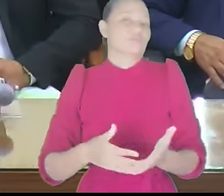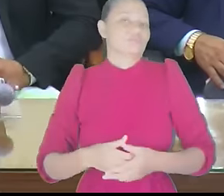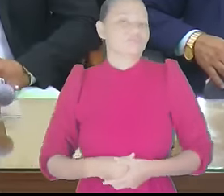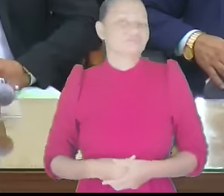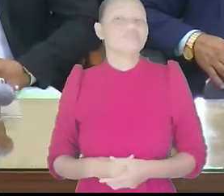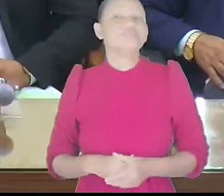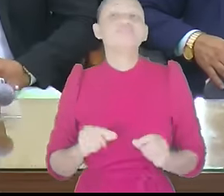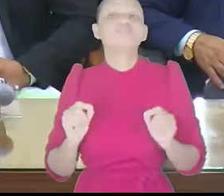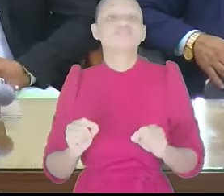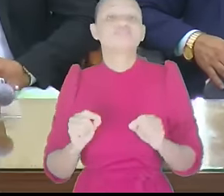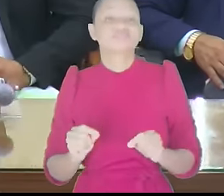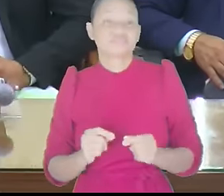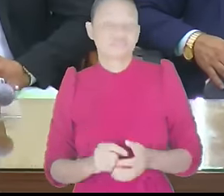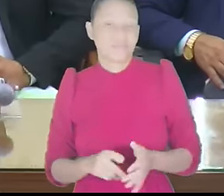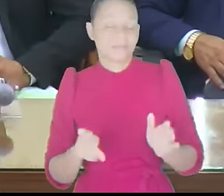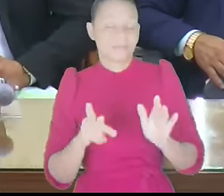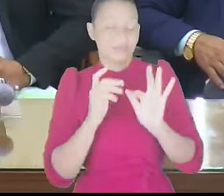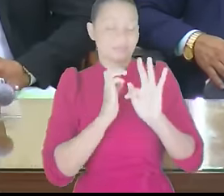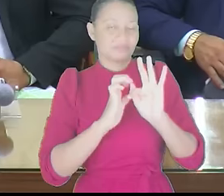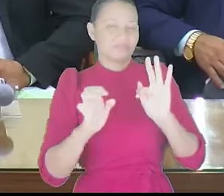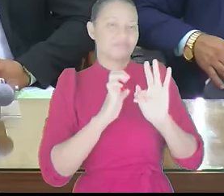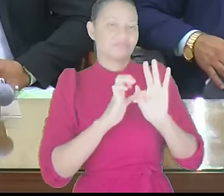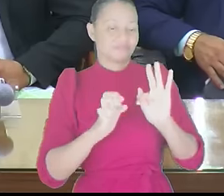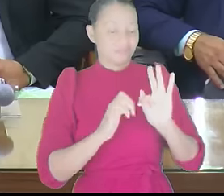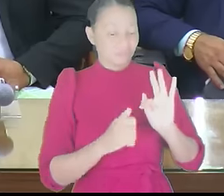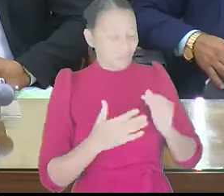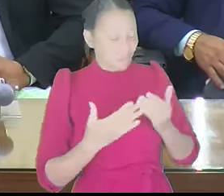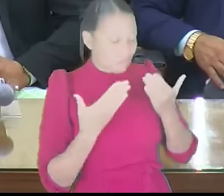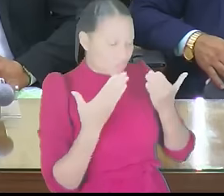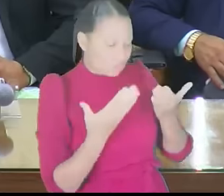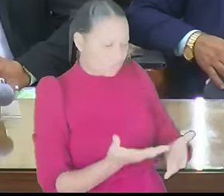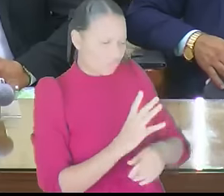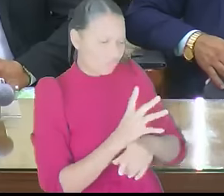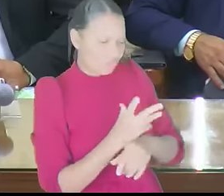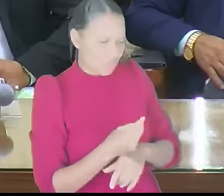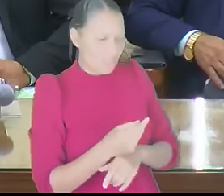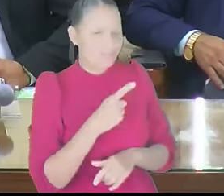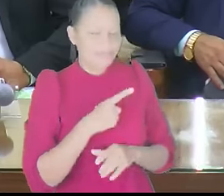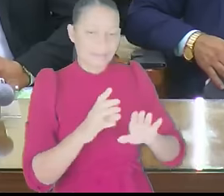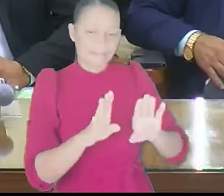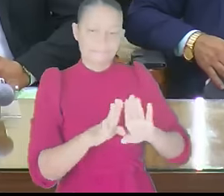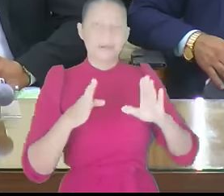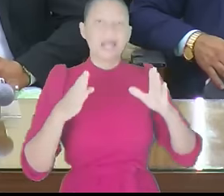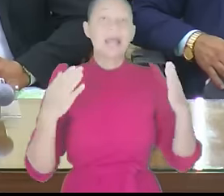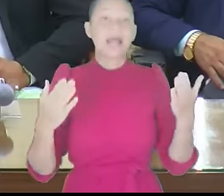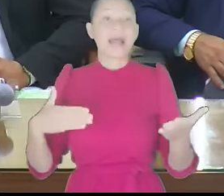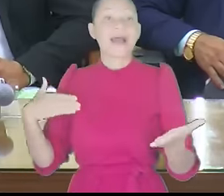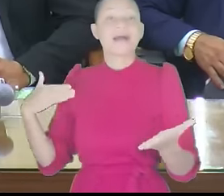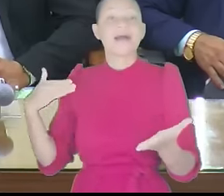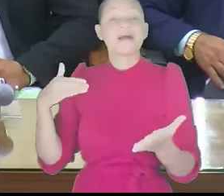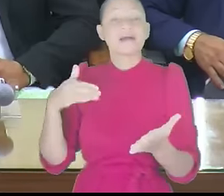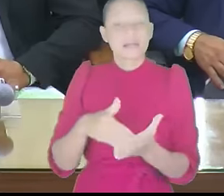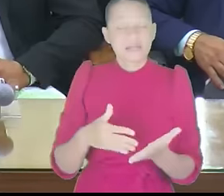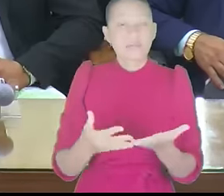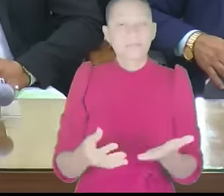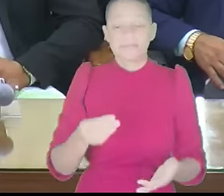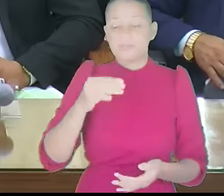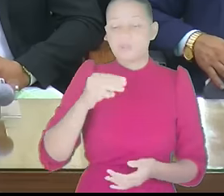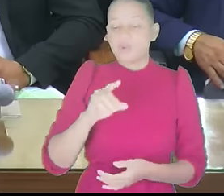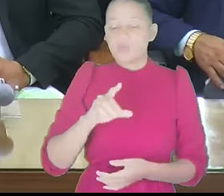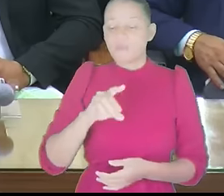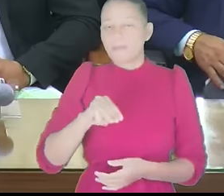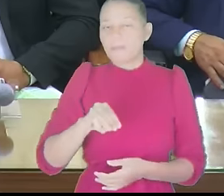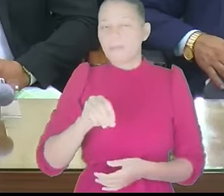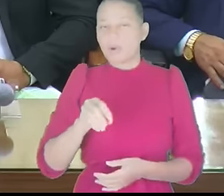de Filadélfia. Eis que pus diante de ti uma grande porta aberta, até os morávios,